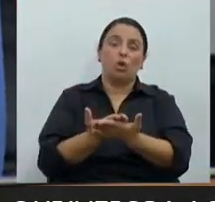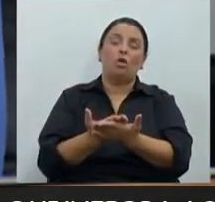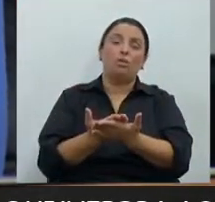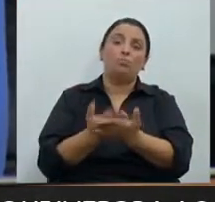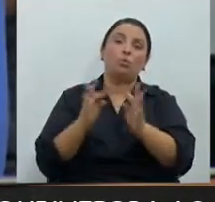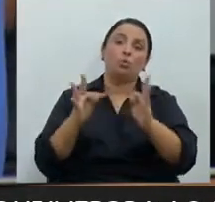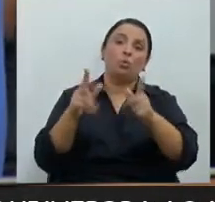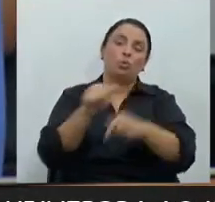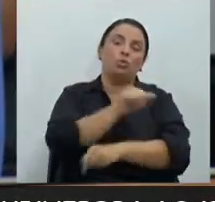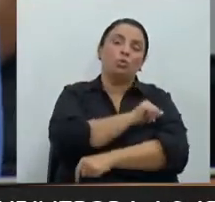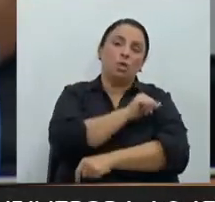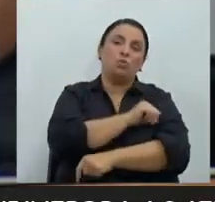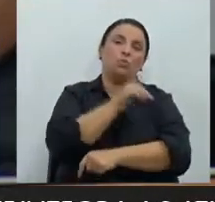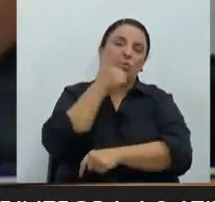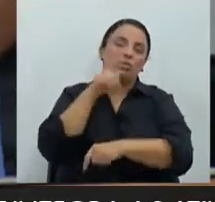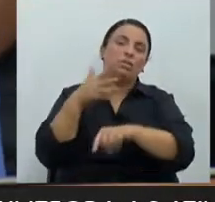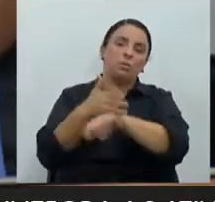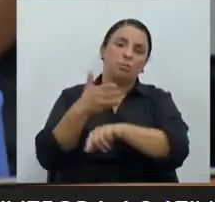estudantes.